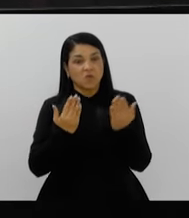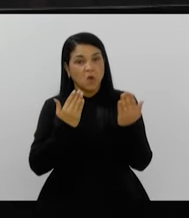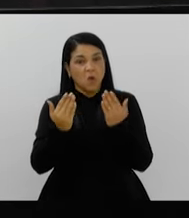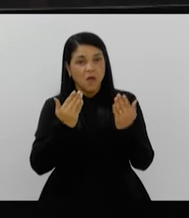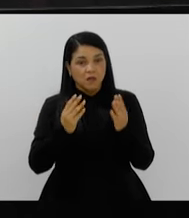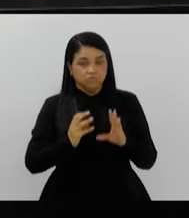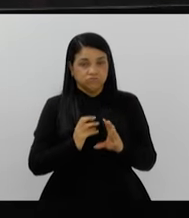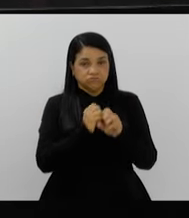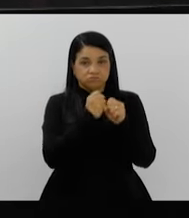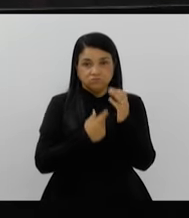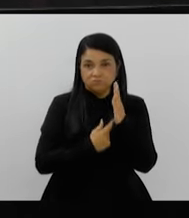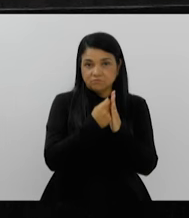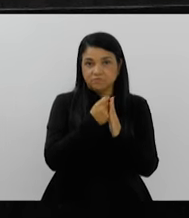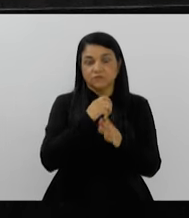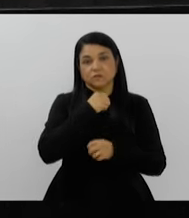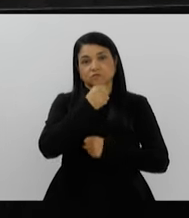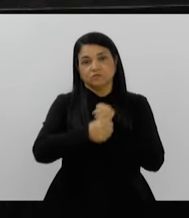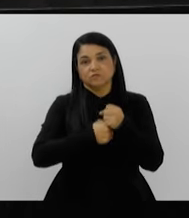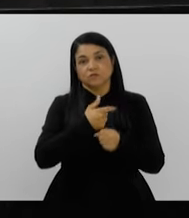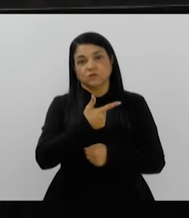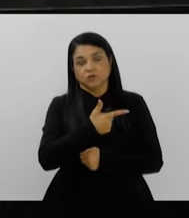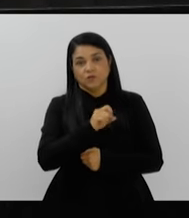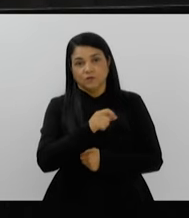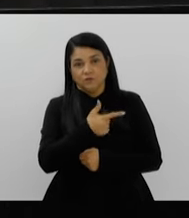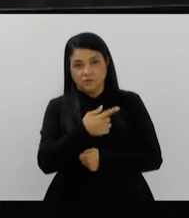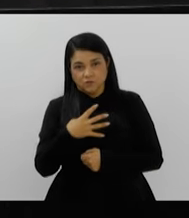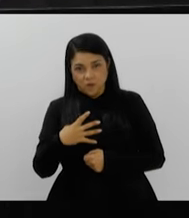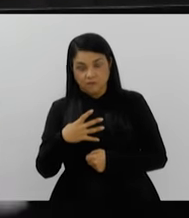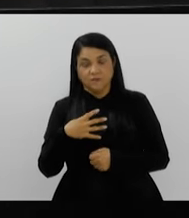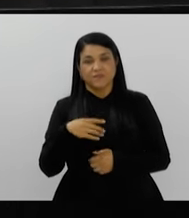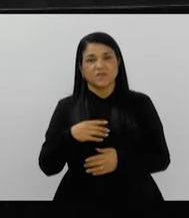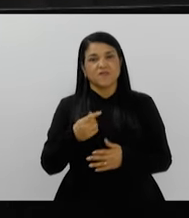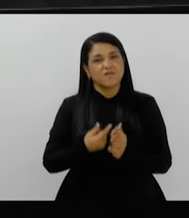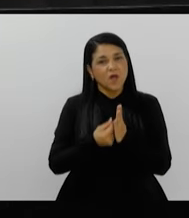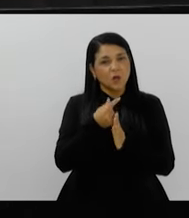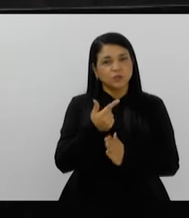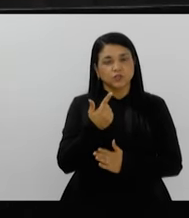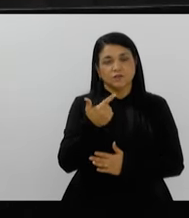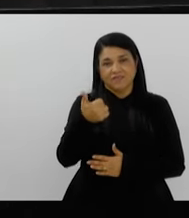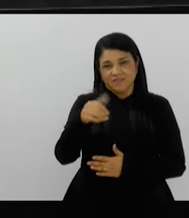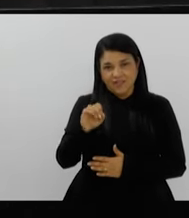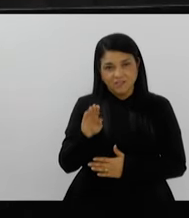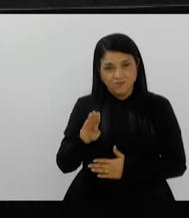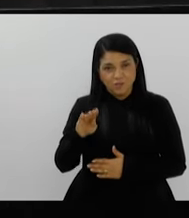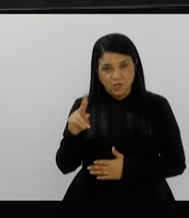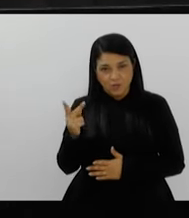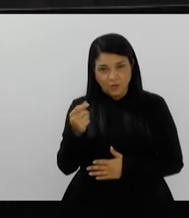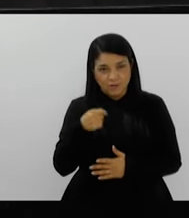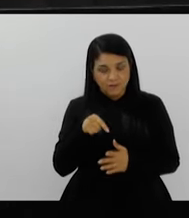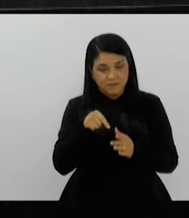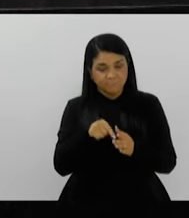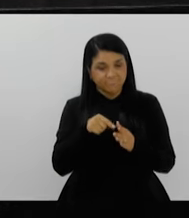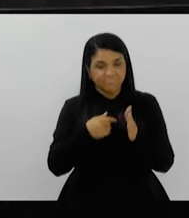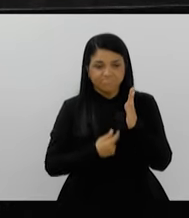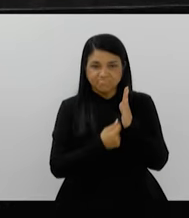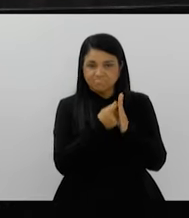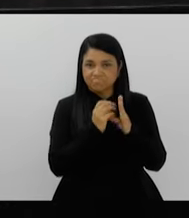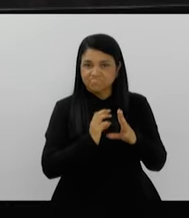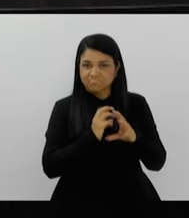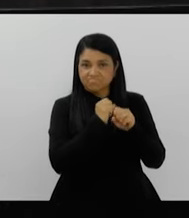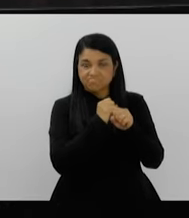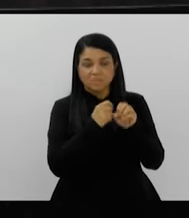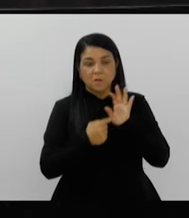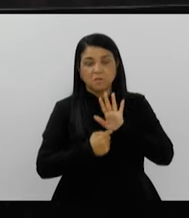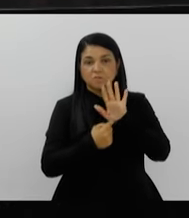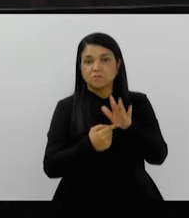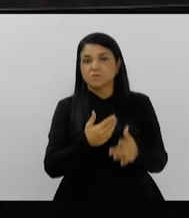para 2024. Esse valor de 10 bi não prevê, na peça orçamentária apresentada pelo